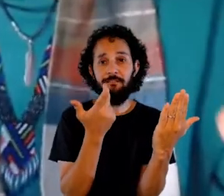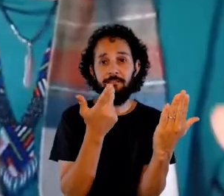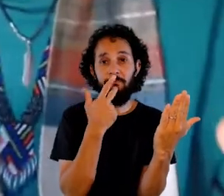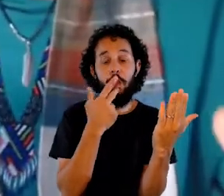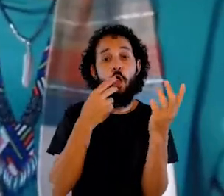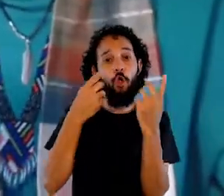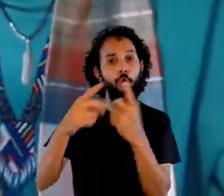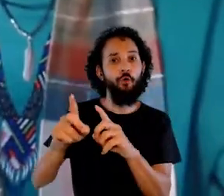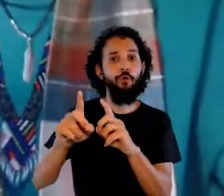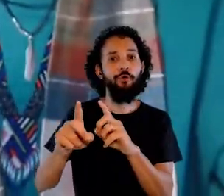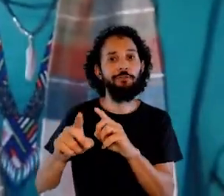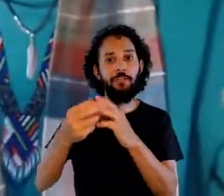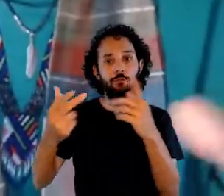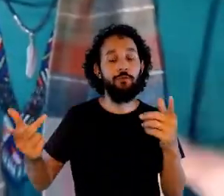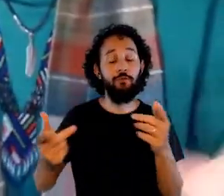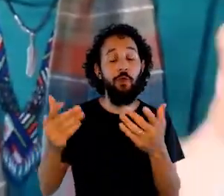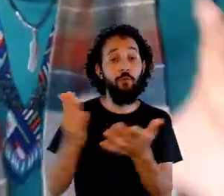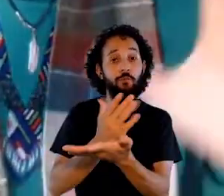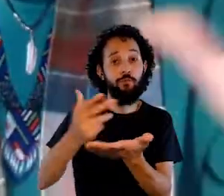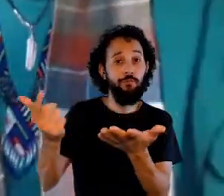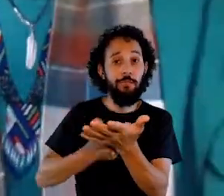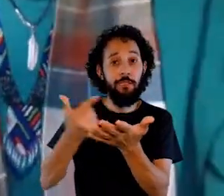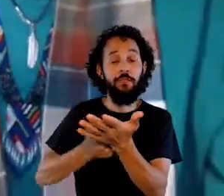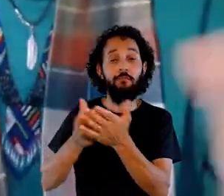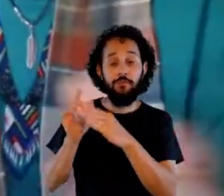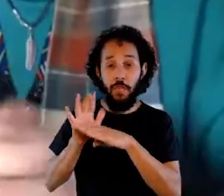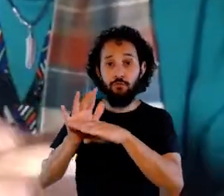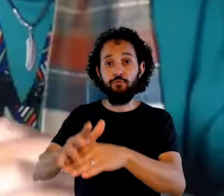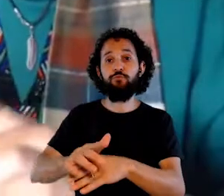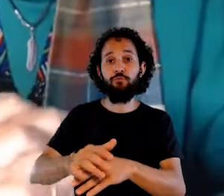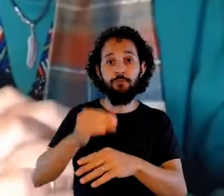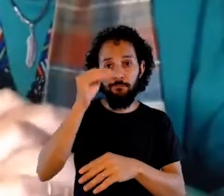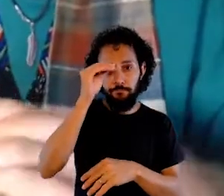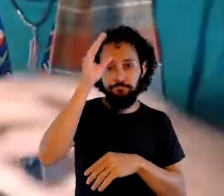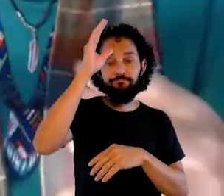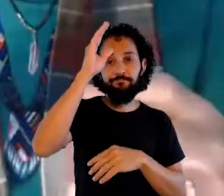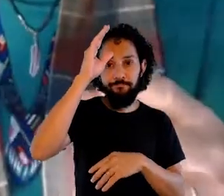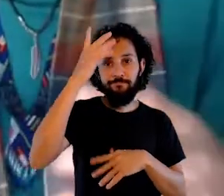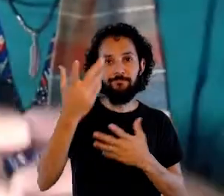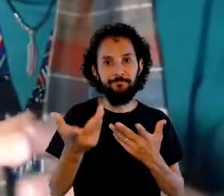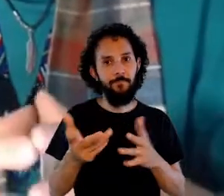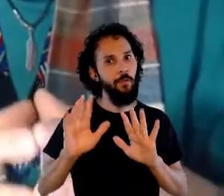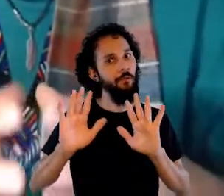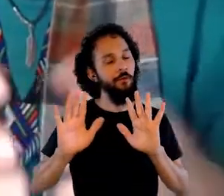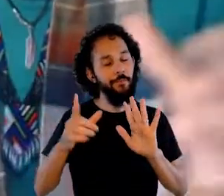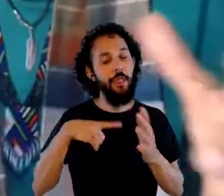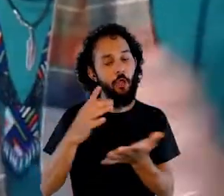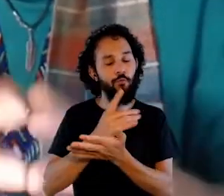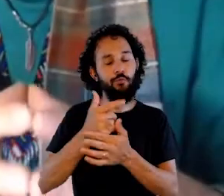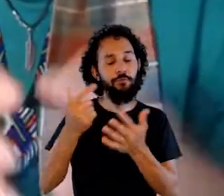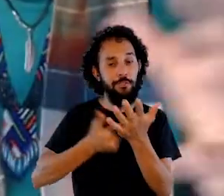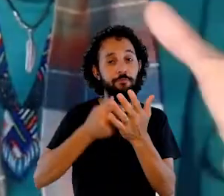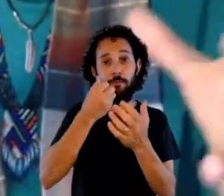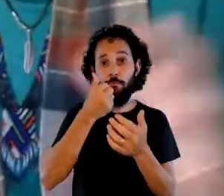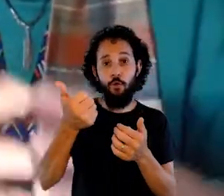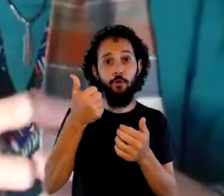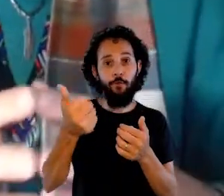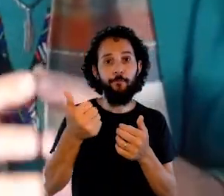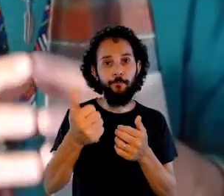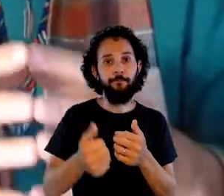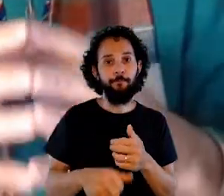bons, né? Não estou alguns que estão assim, parte da fantasia um pouquinho, na minha opinião,